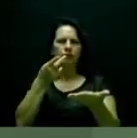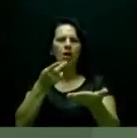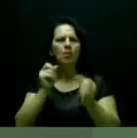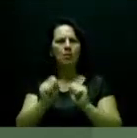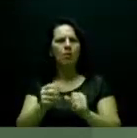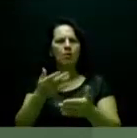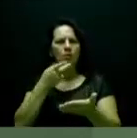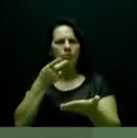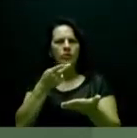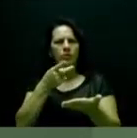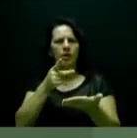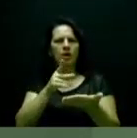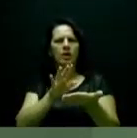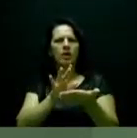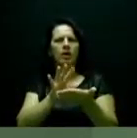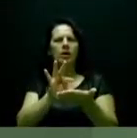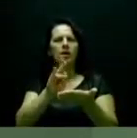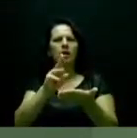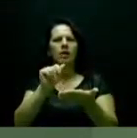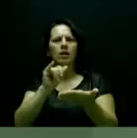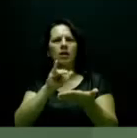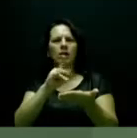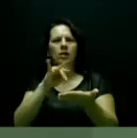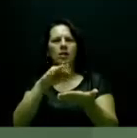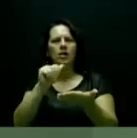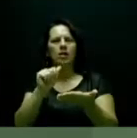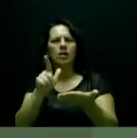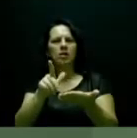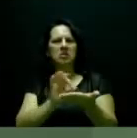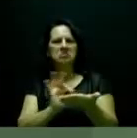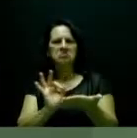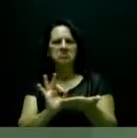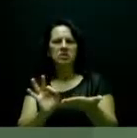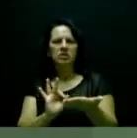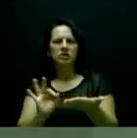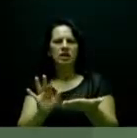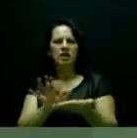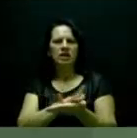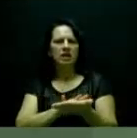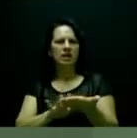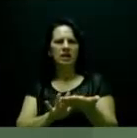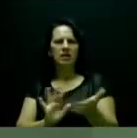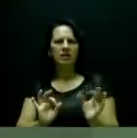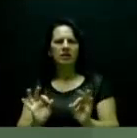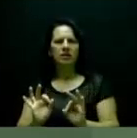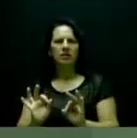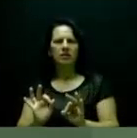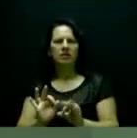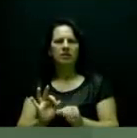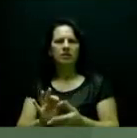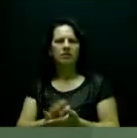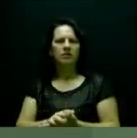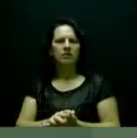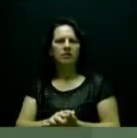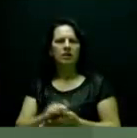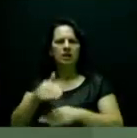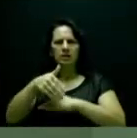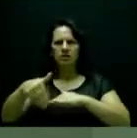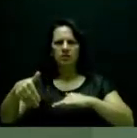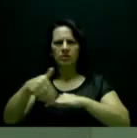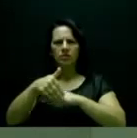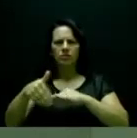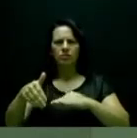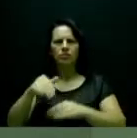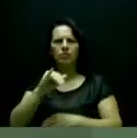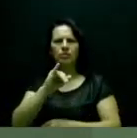pode falar com a tela inicial. Não tinha absolutamente nada demais. Nem estava nas ruas.